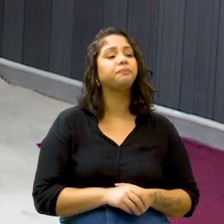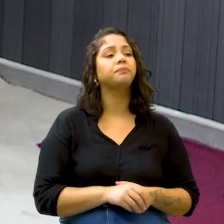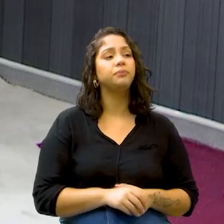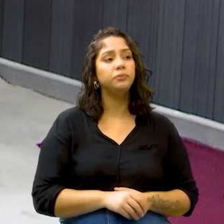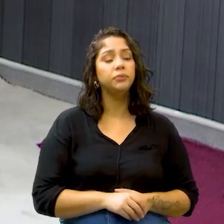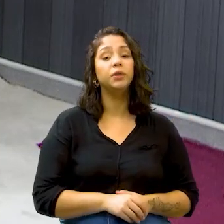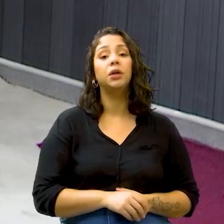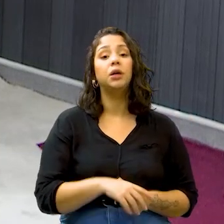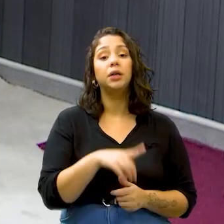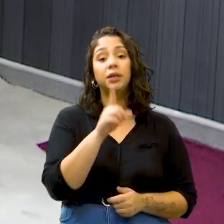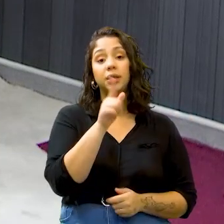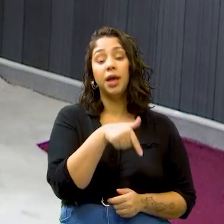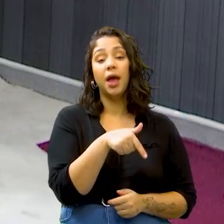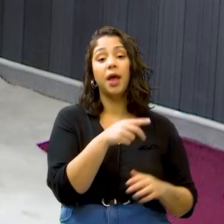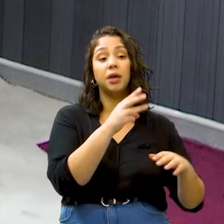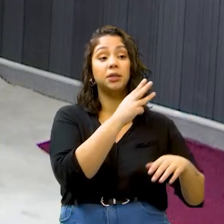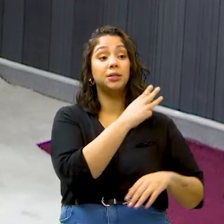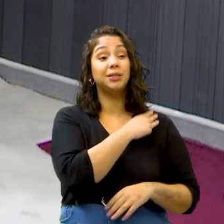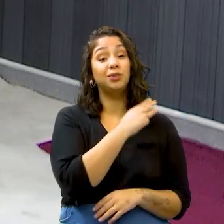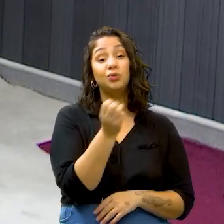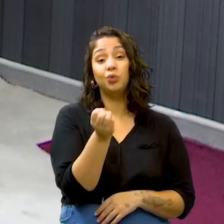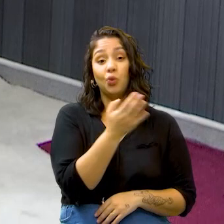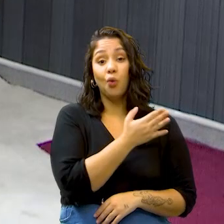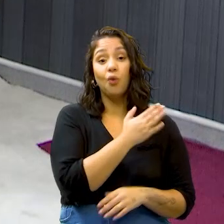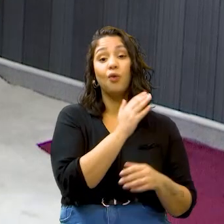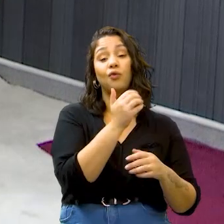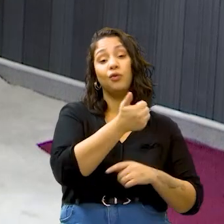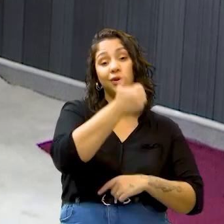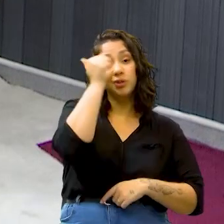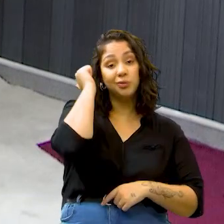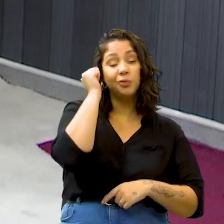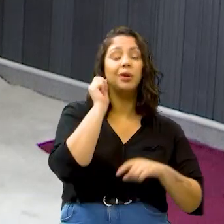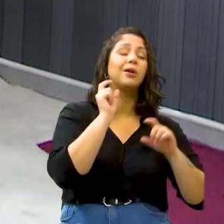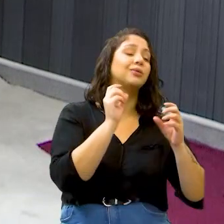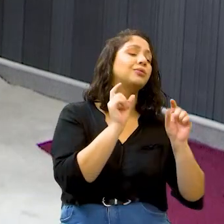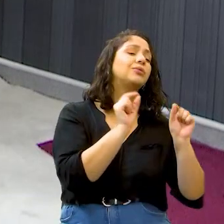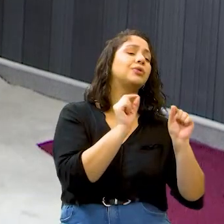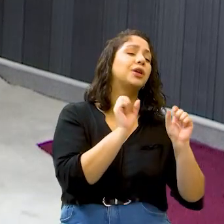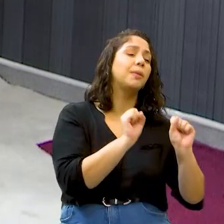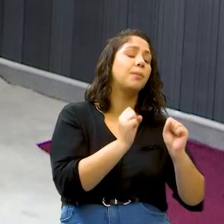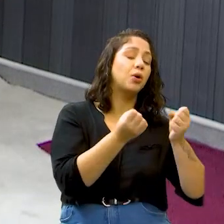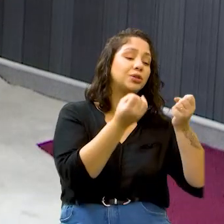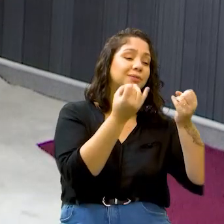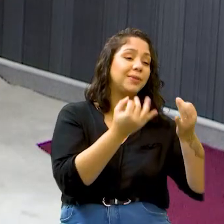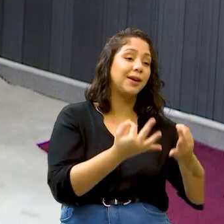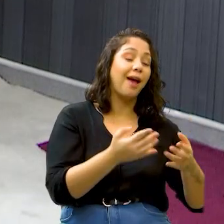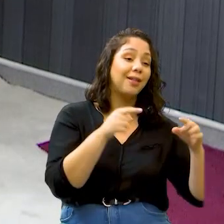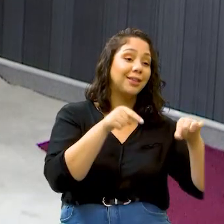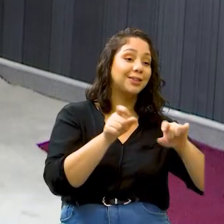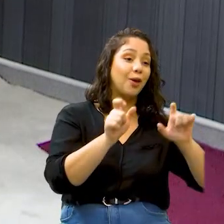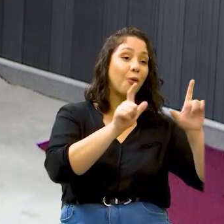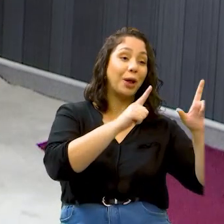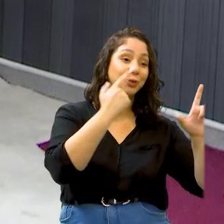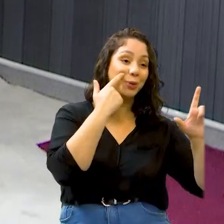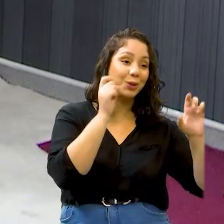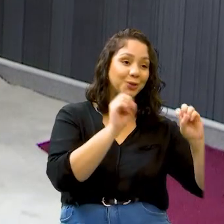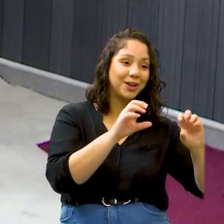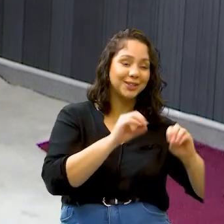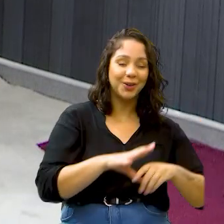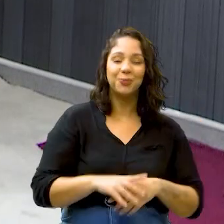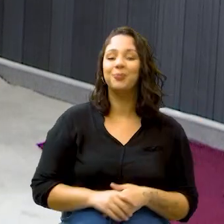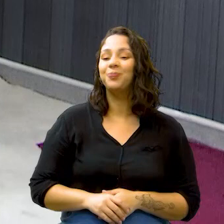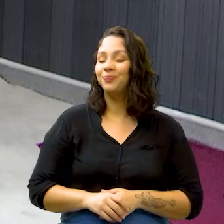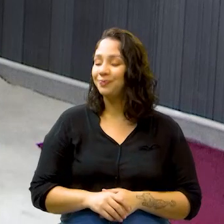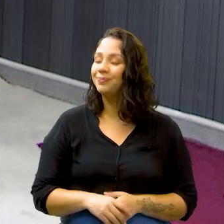né que envolvem aí um novo ensino médio vestibular que que você pode falar sobre isso aqui no quarto de olho na educação